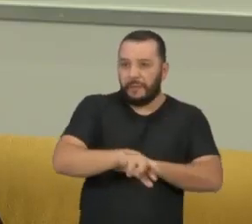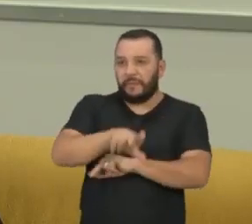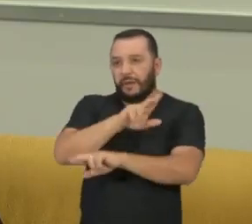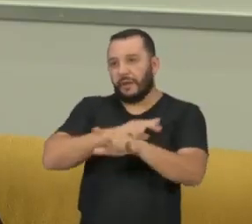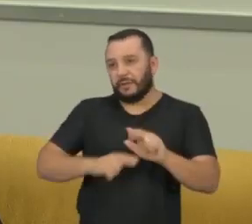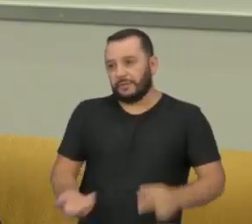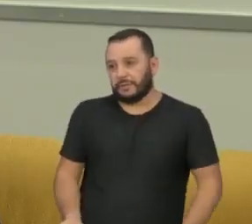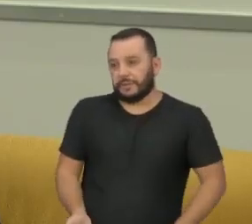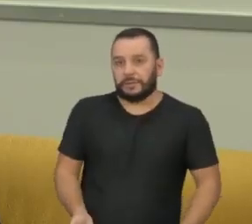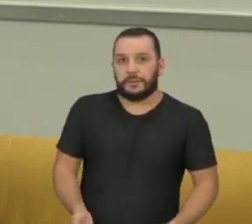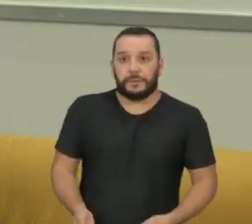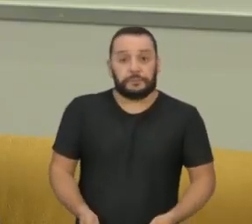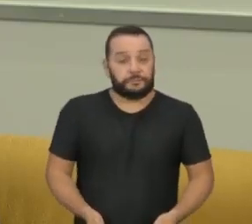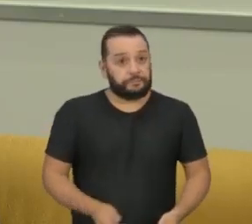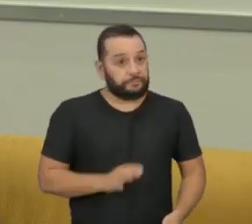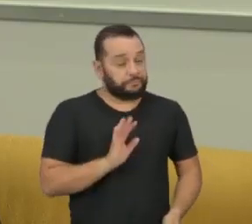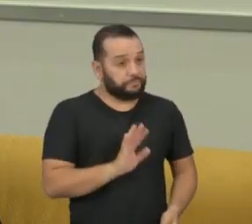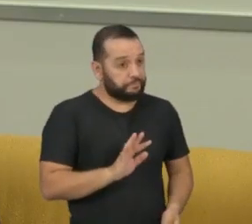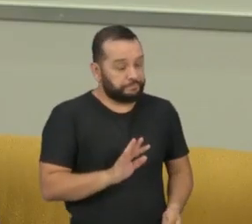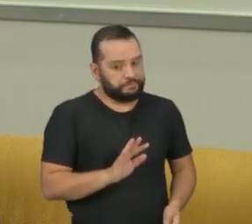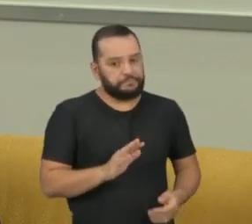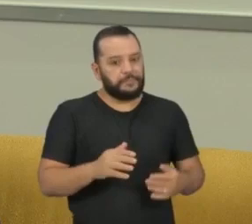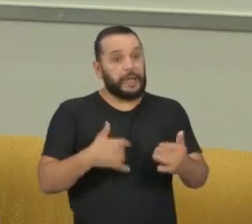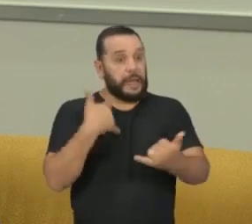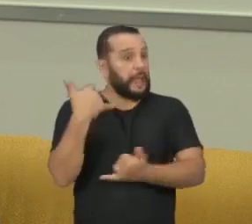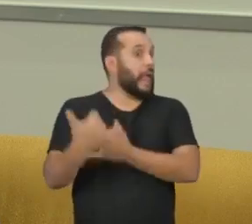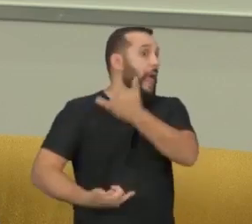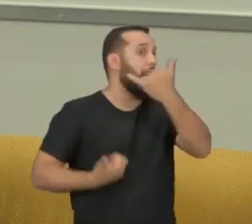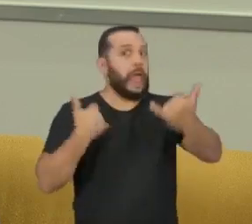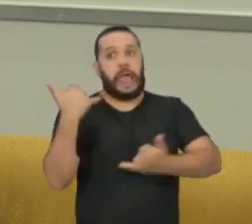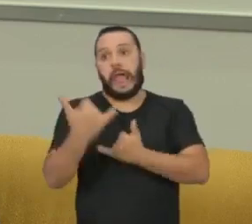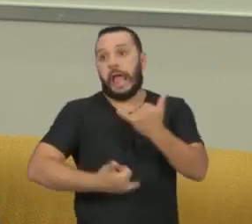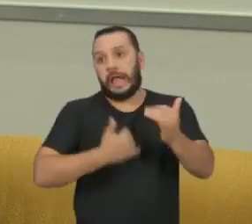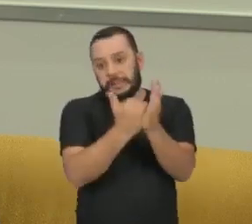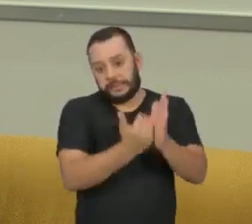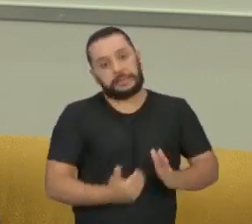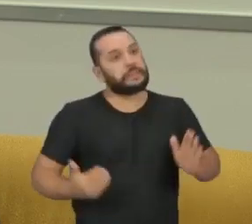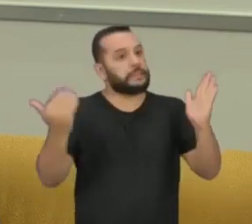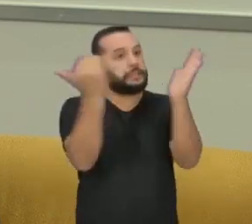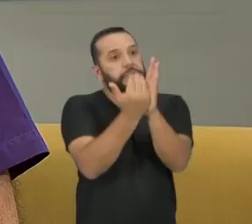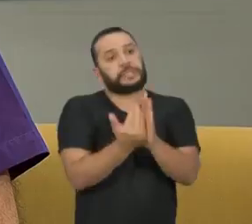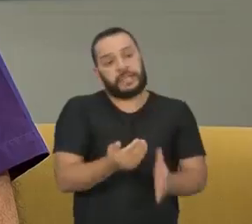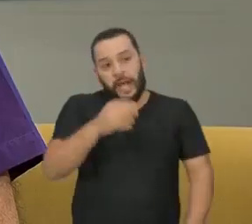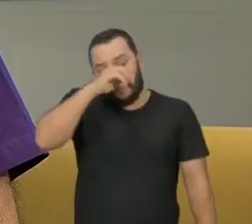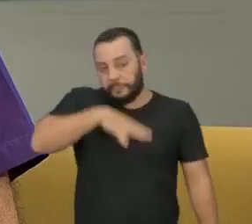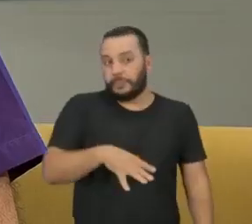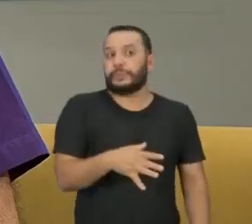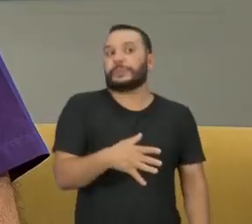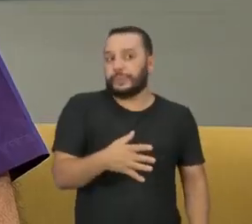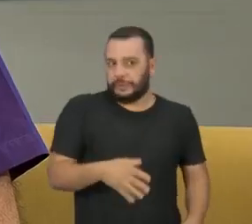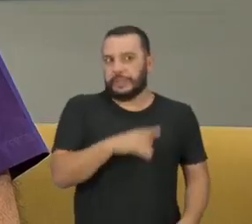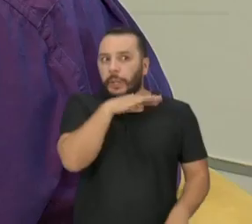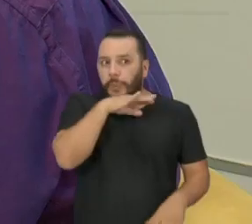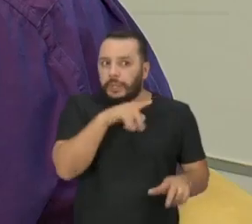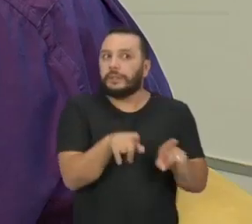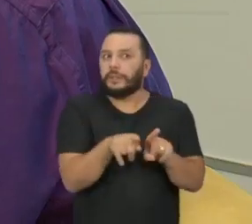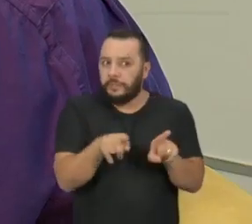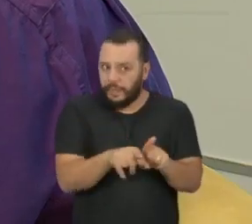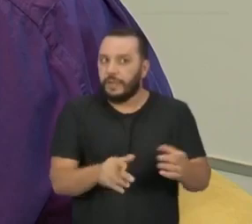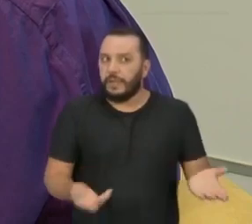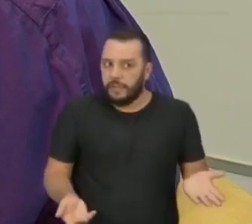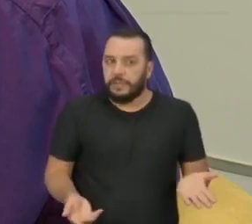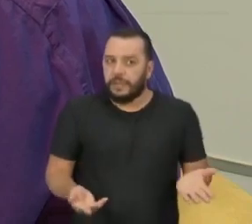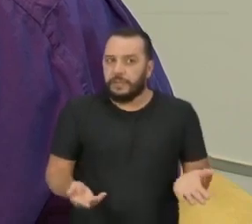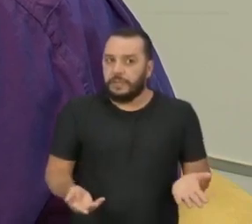por outro lado, o excesso de brincadeira ou os abusos na brincadeira também são motivo